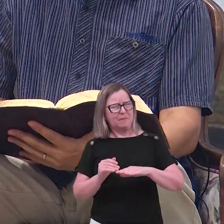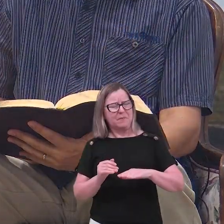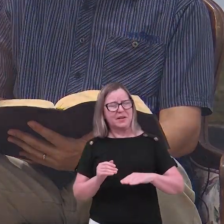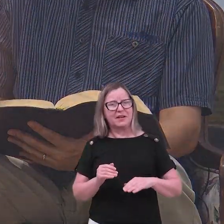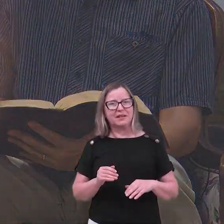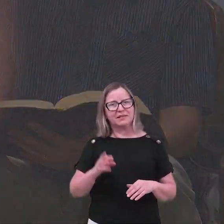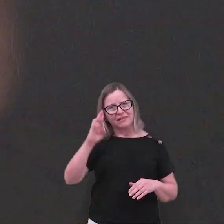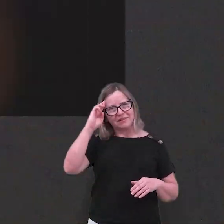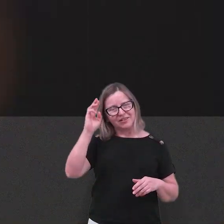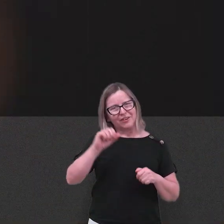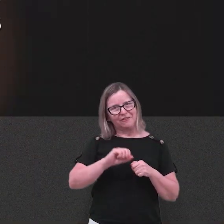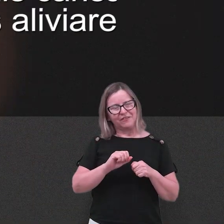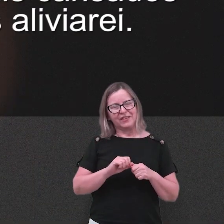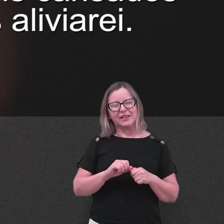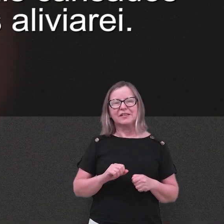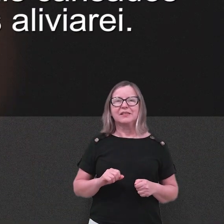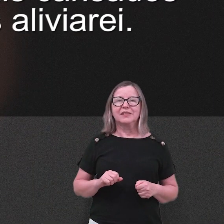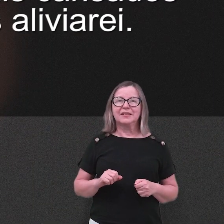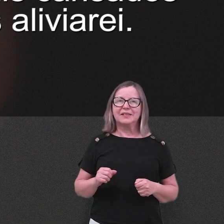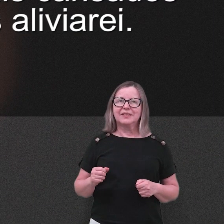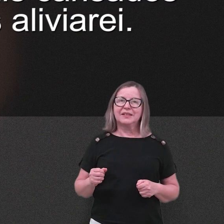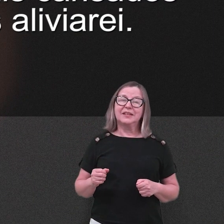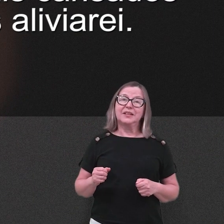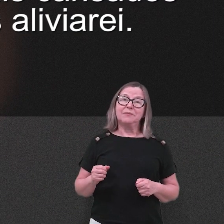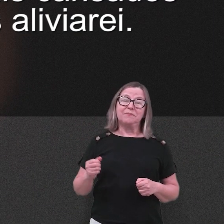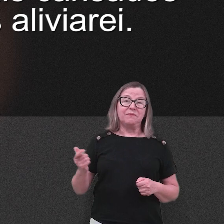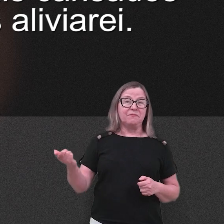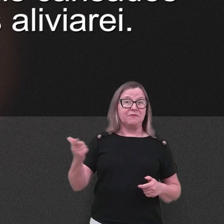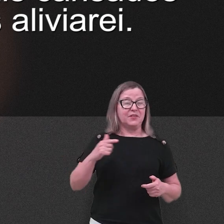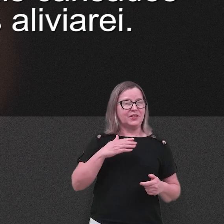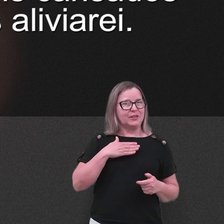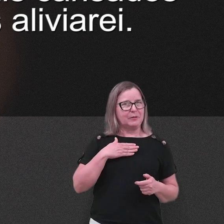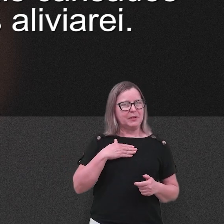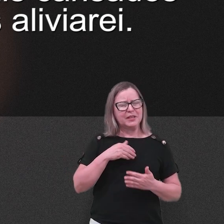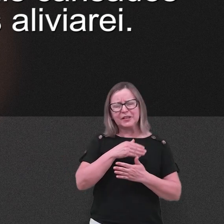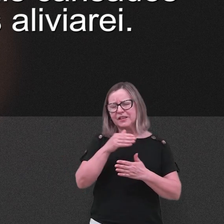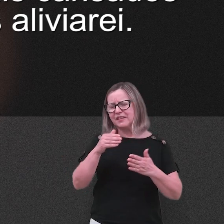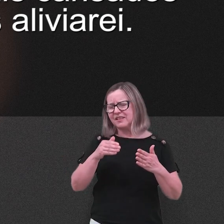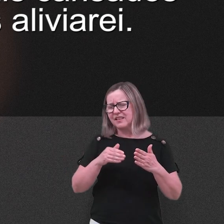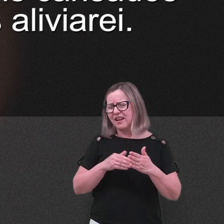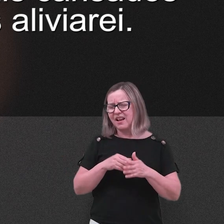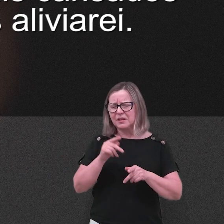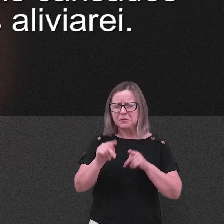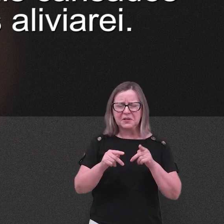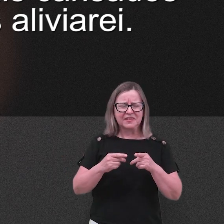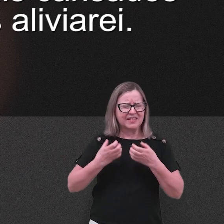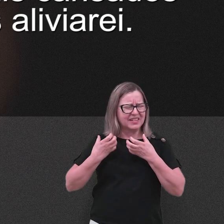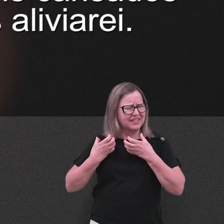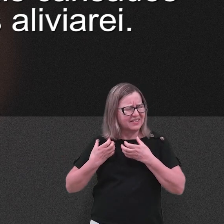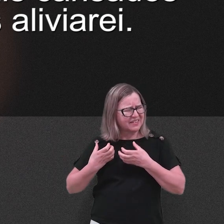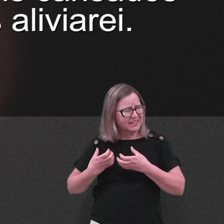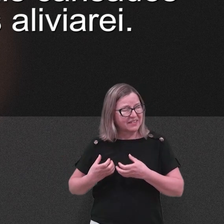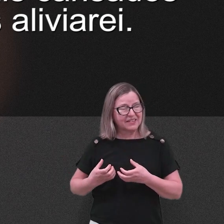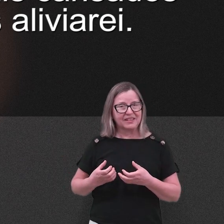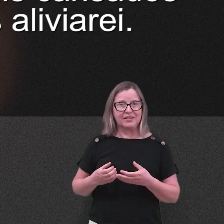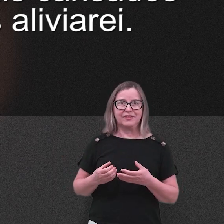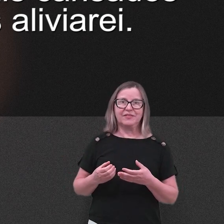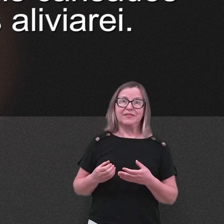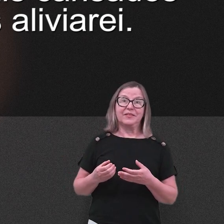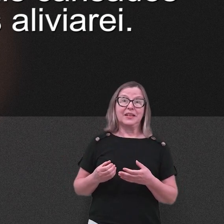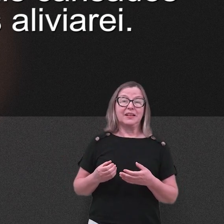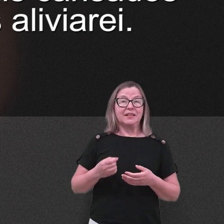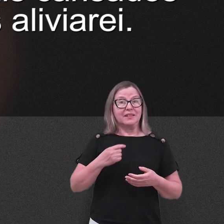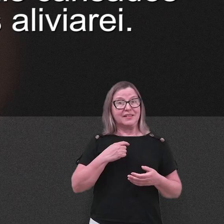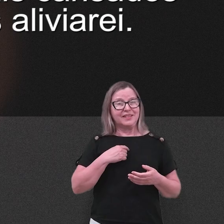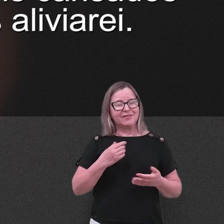noite. Leia aí para nós, meu irmão. Vinde a mim, todos os que estáis cansados e sobrecarregados, e